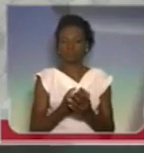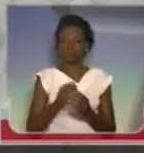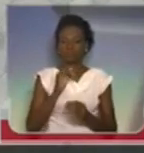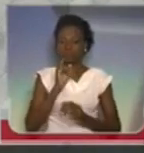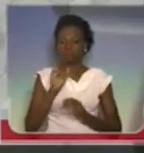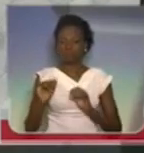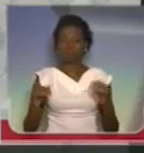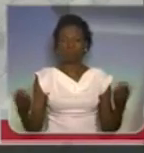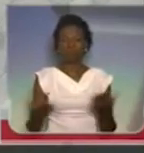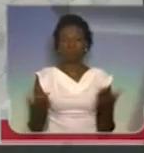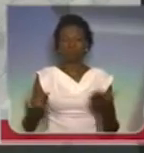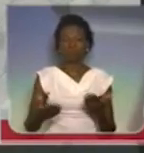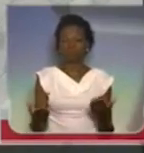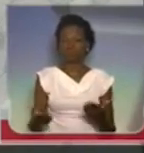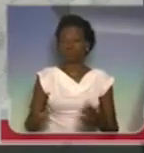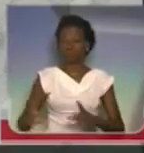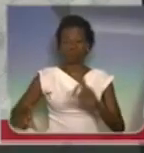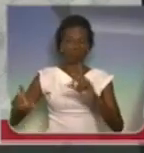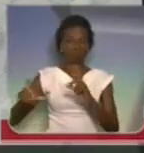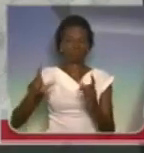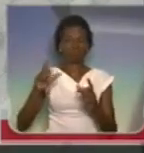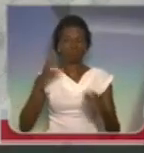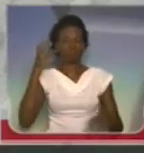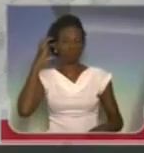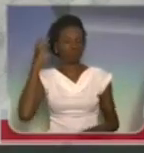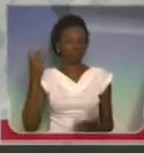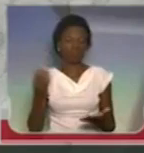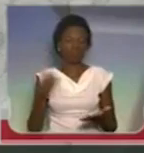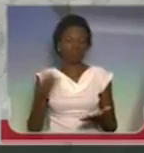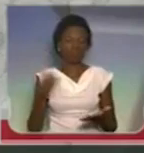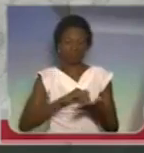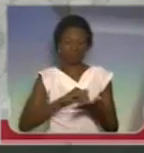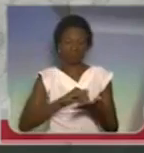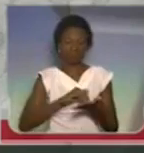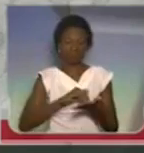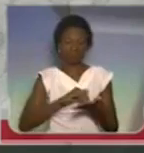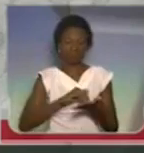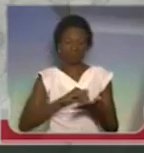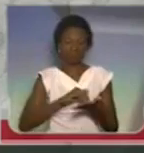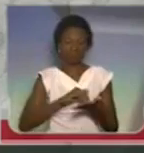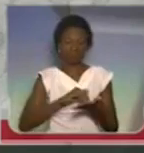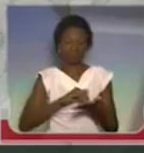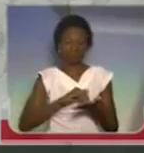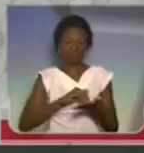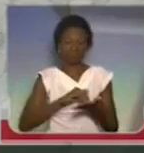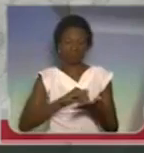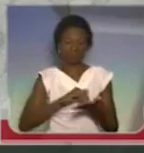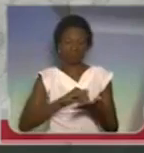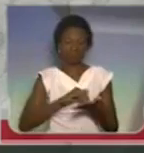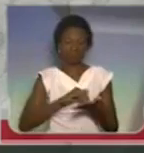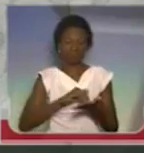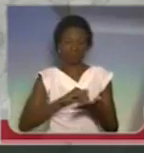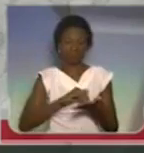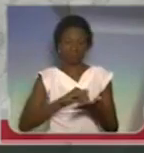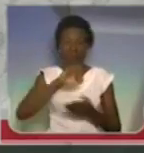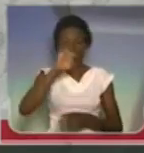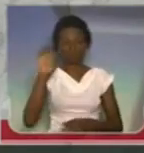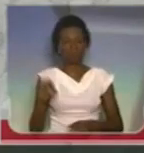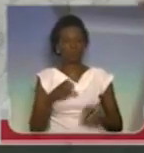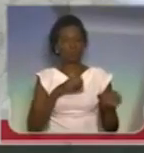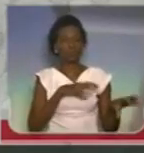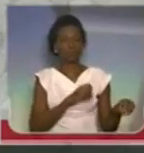imprensa anunciadas pela imprensa através da Secretaria Estadual da Educação